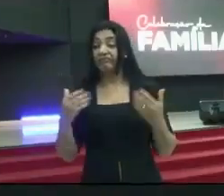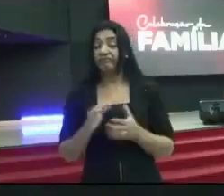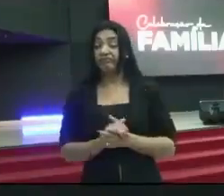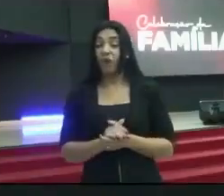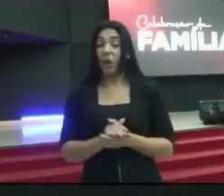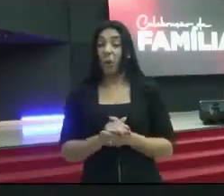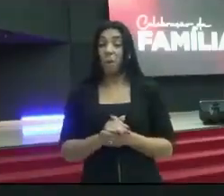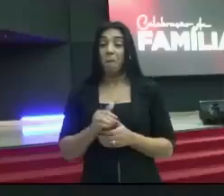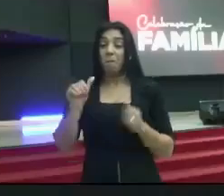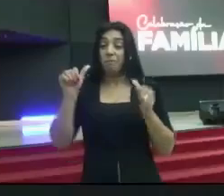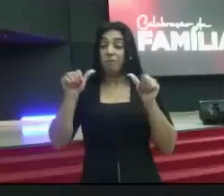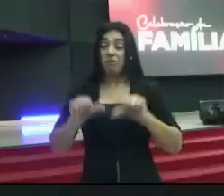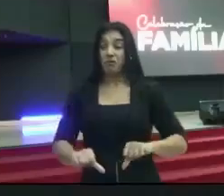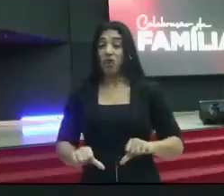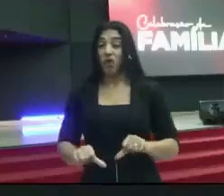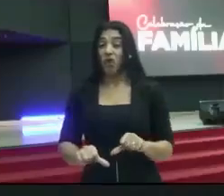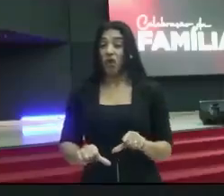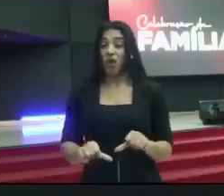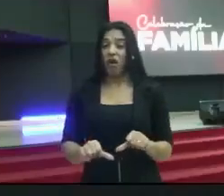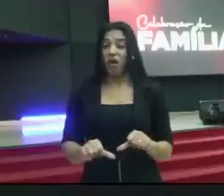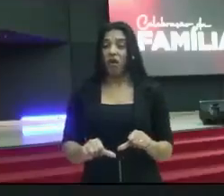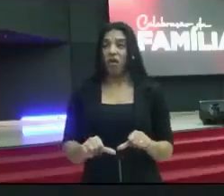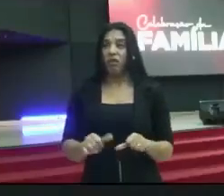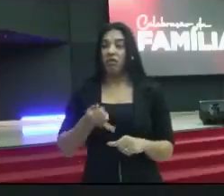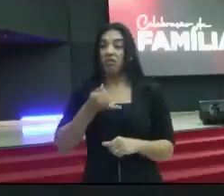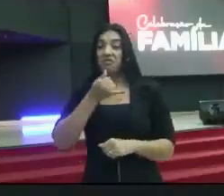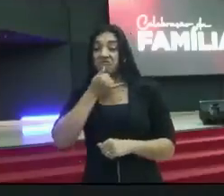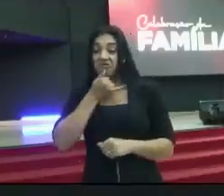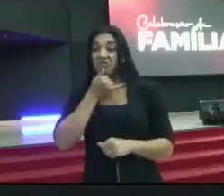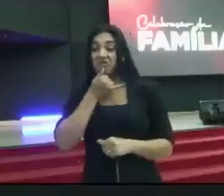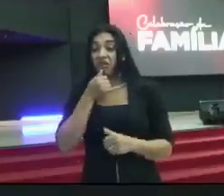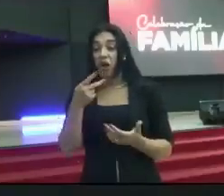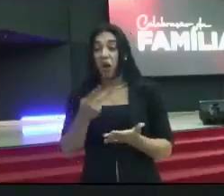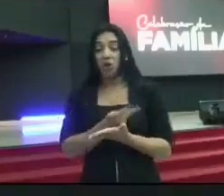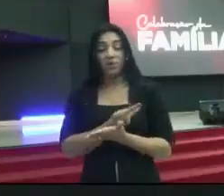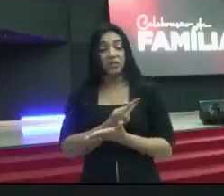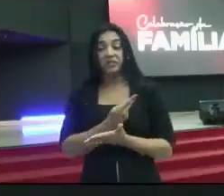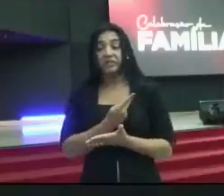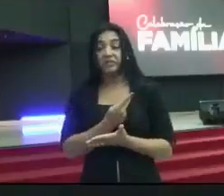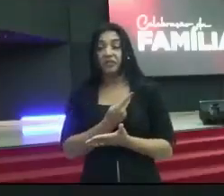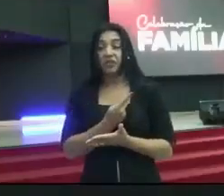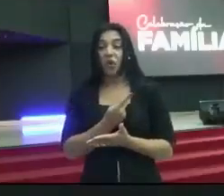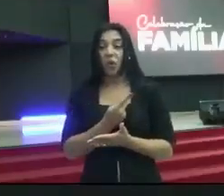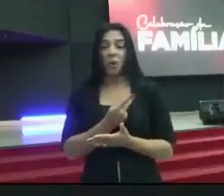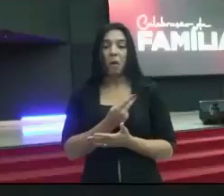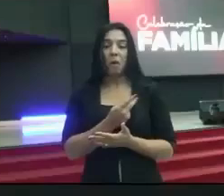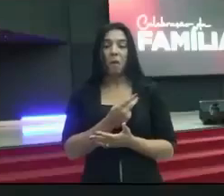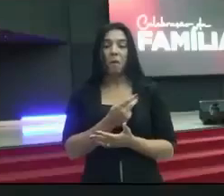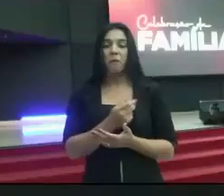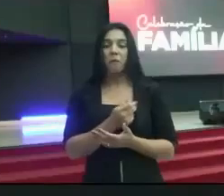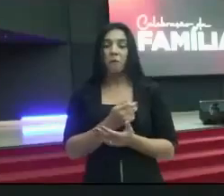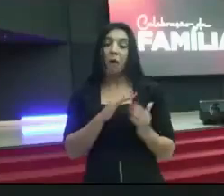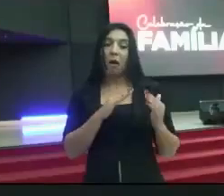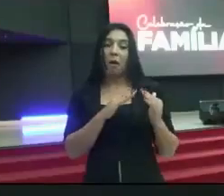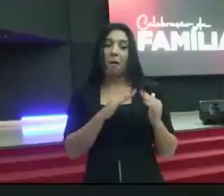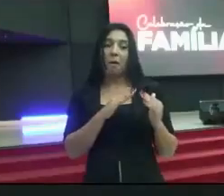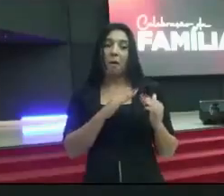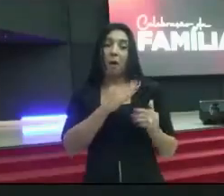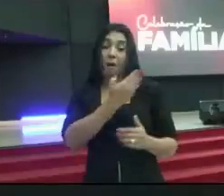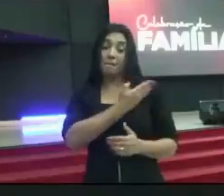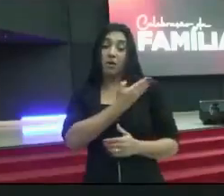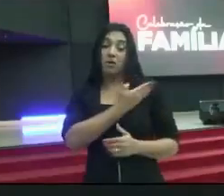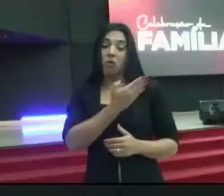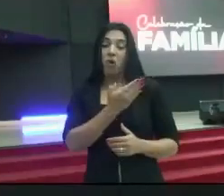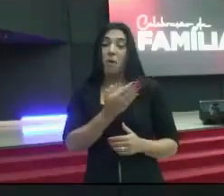a pior de todas as decepções não é a decepção com o próximo. A pior